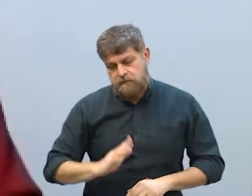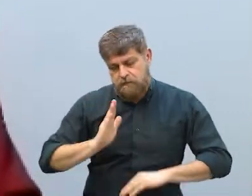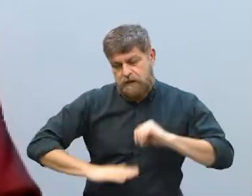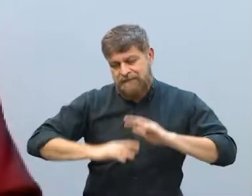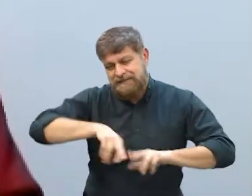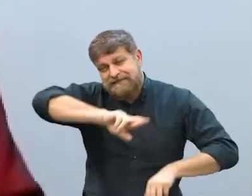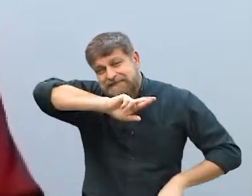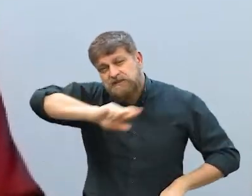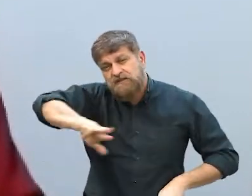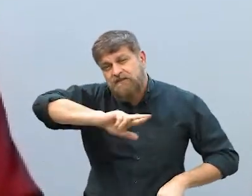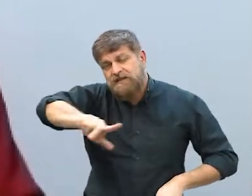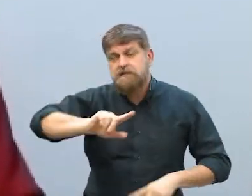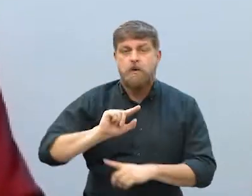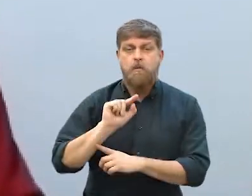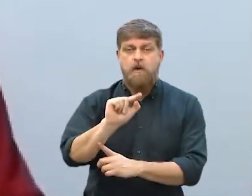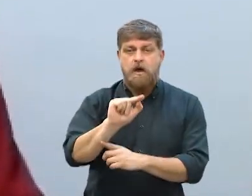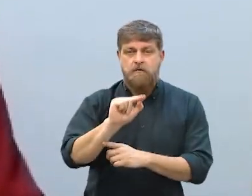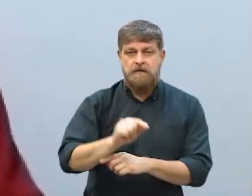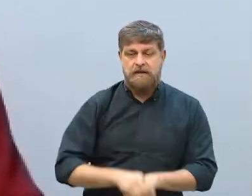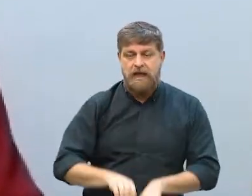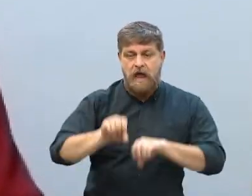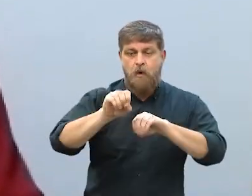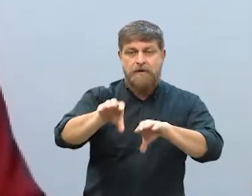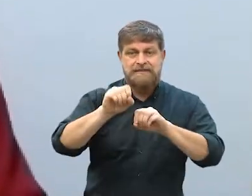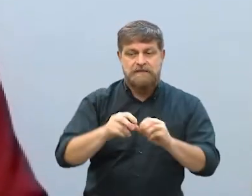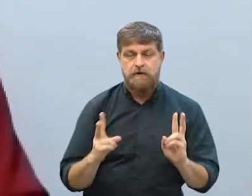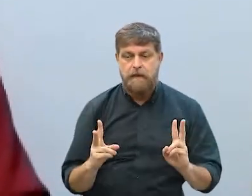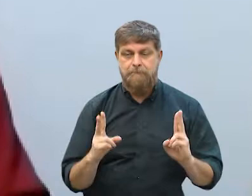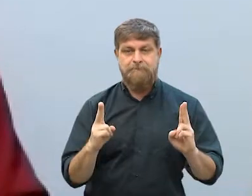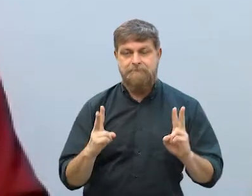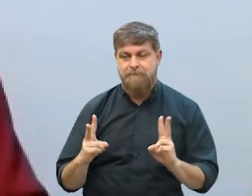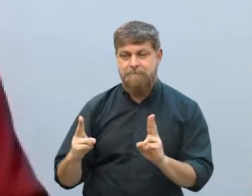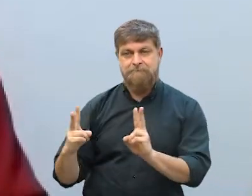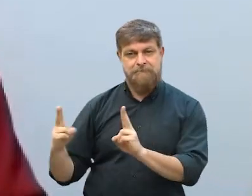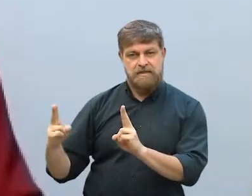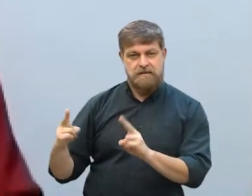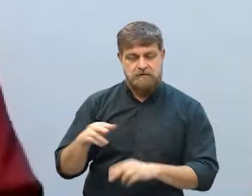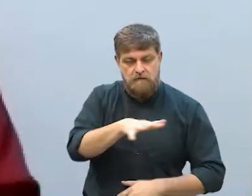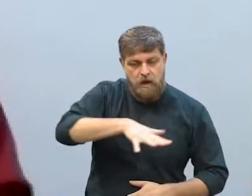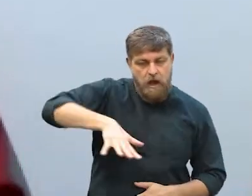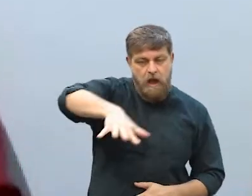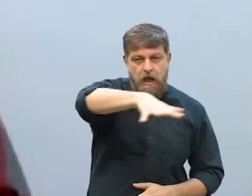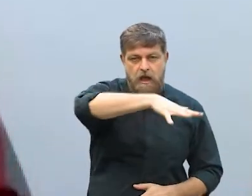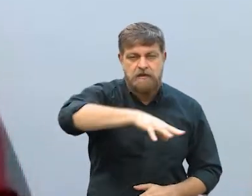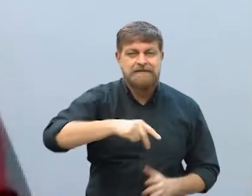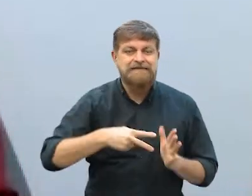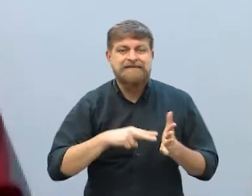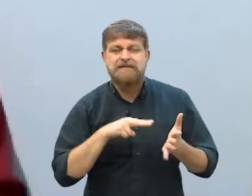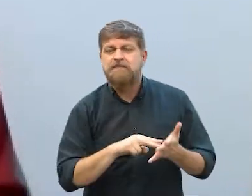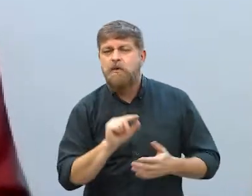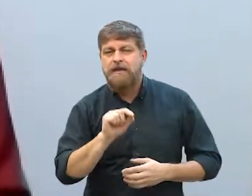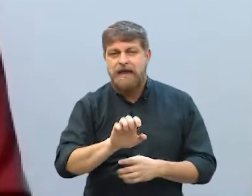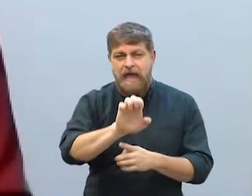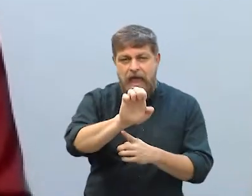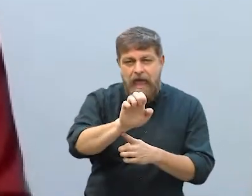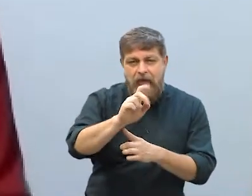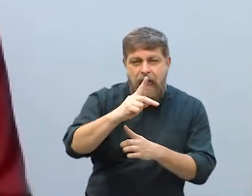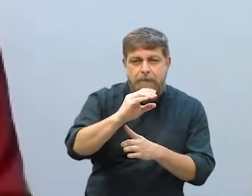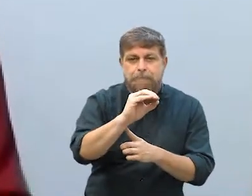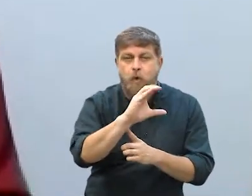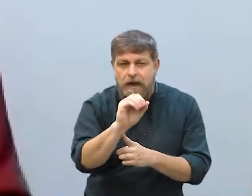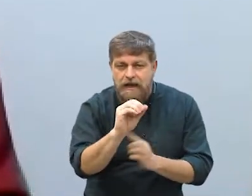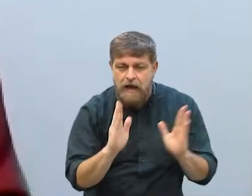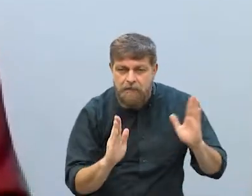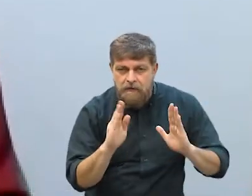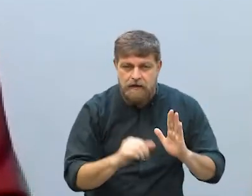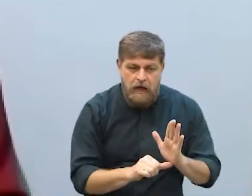diferencial, que é o ensino em épocas. O ensino em épocas significa o quê? Do primeiro